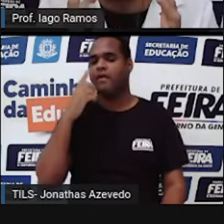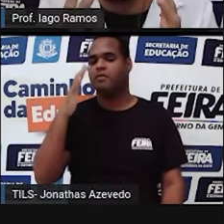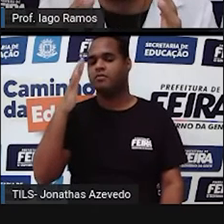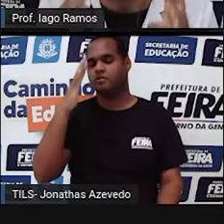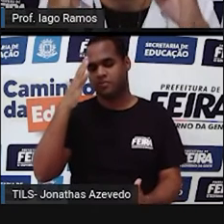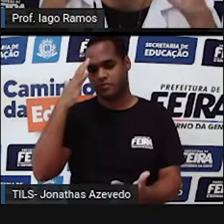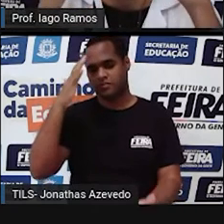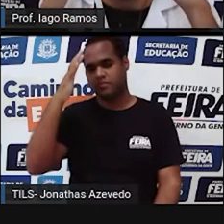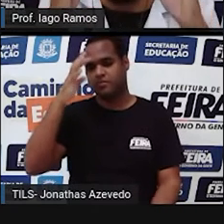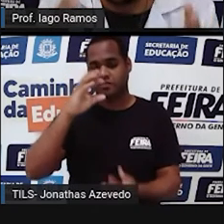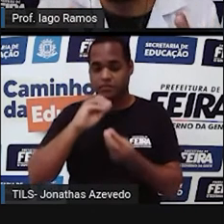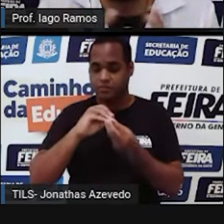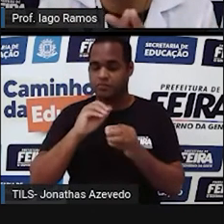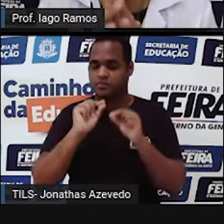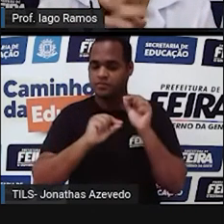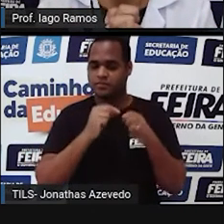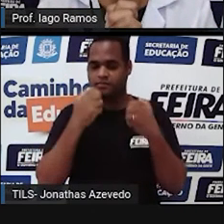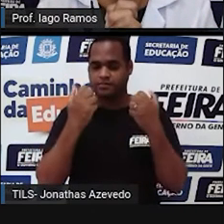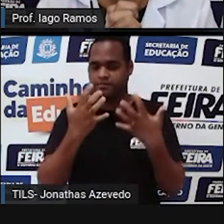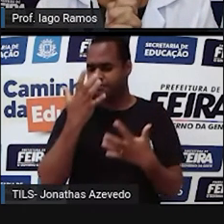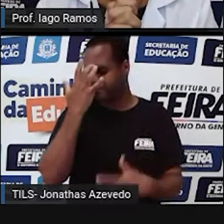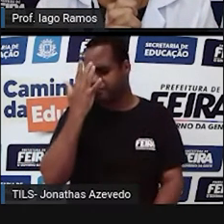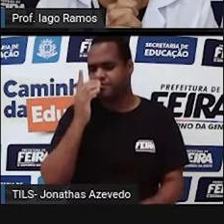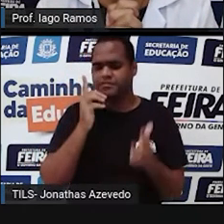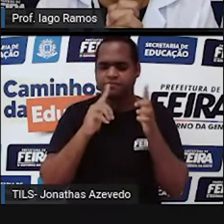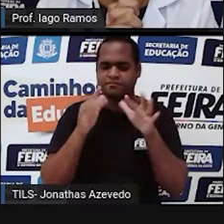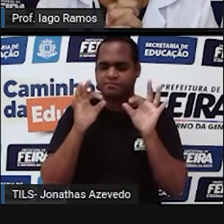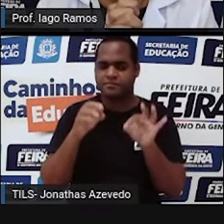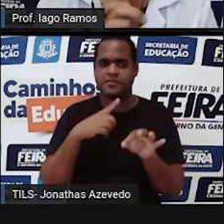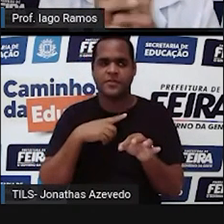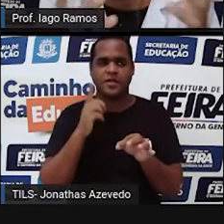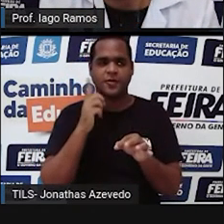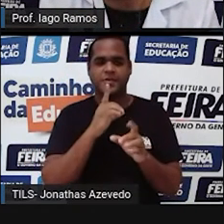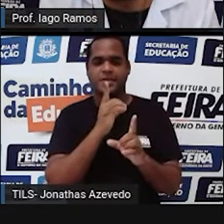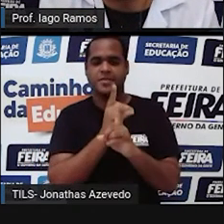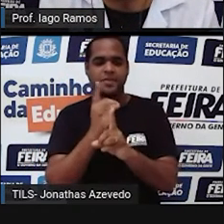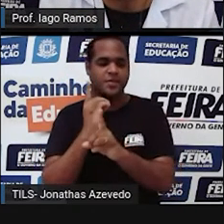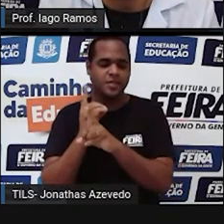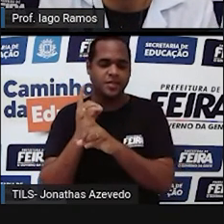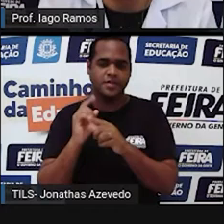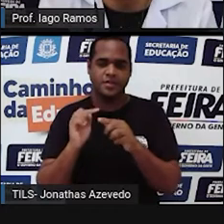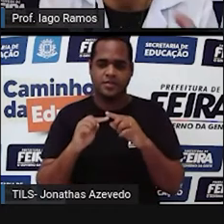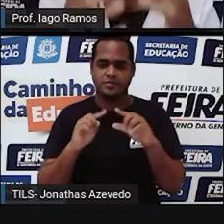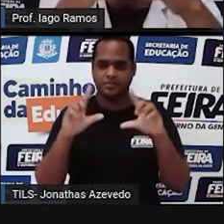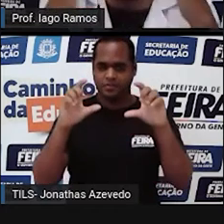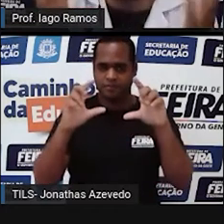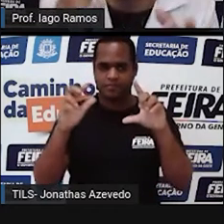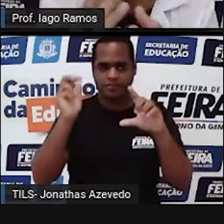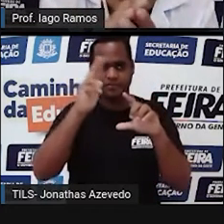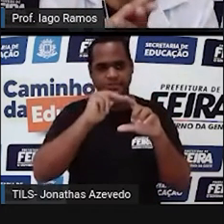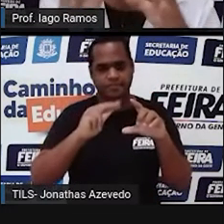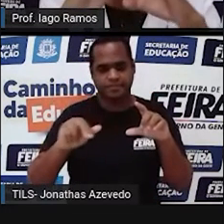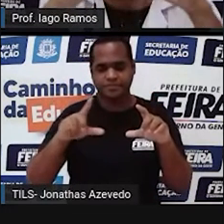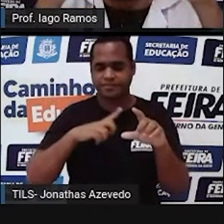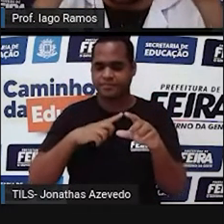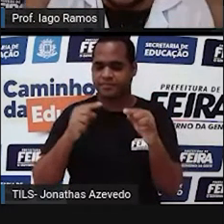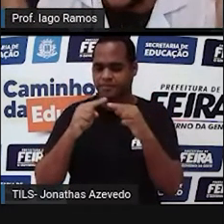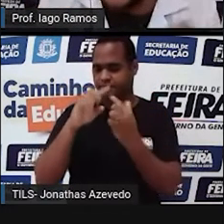resumida, isso está lá, bem fácil de ver, porque é ilustrado, né? E é